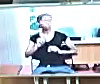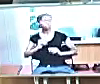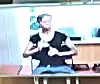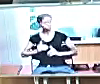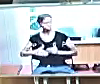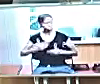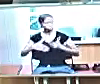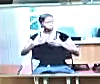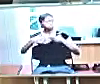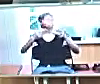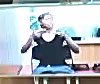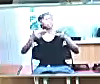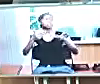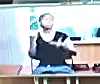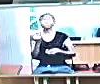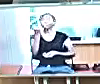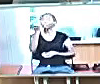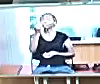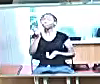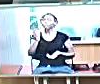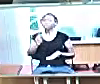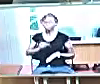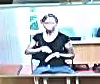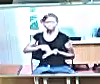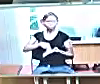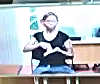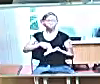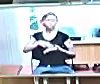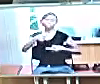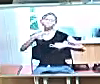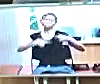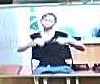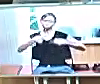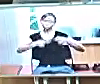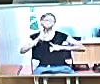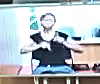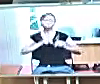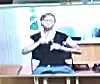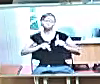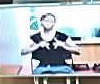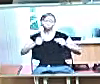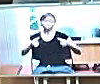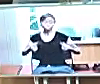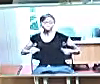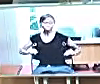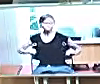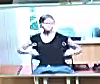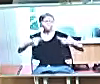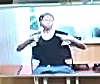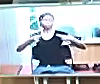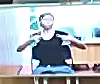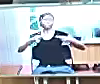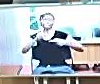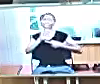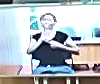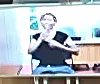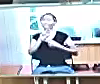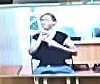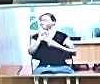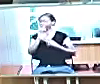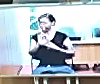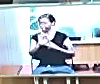importantes pra consolidar essas políticas públicas com o desafio da crise fiscal